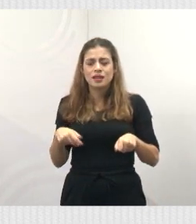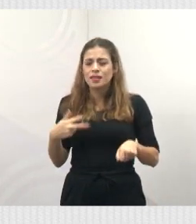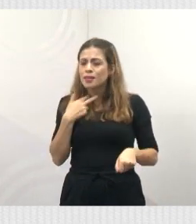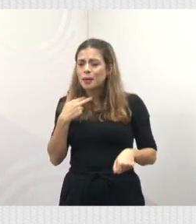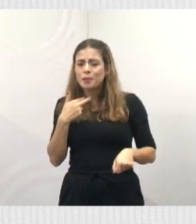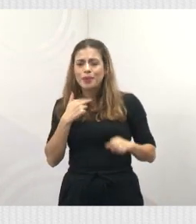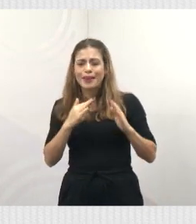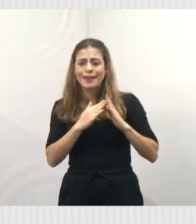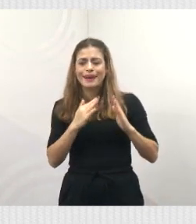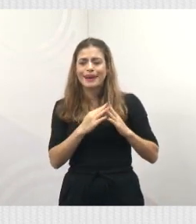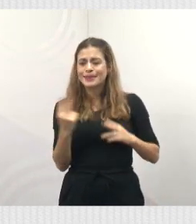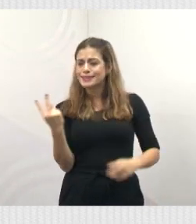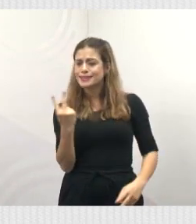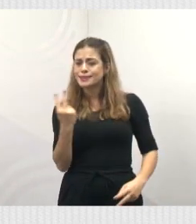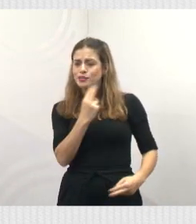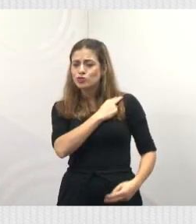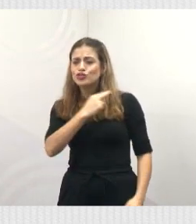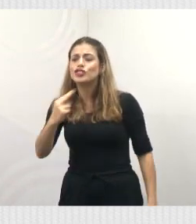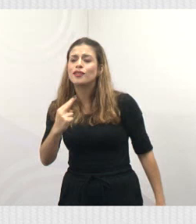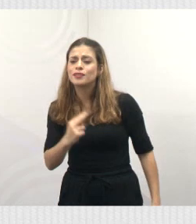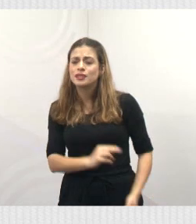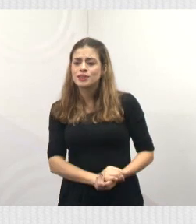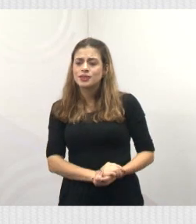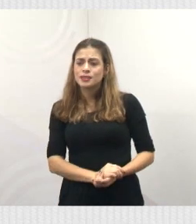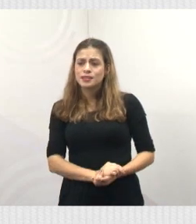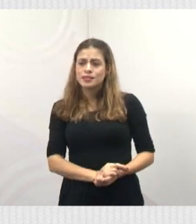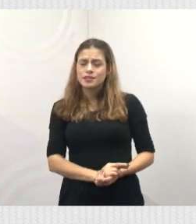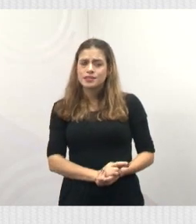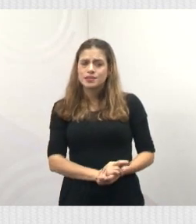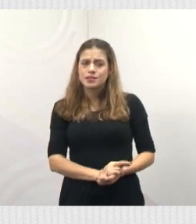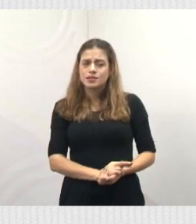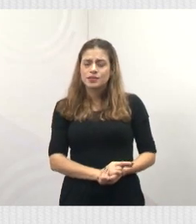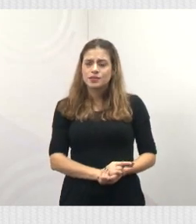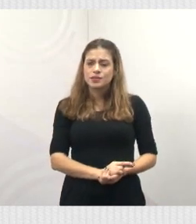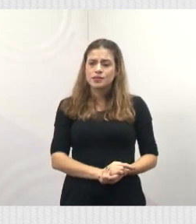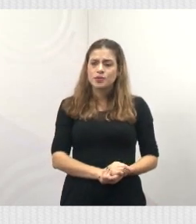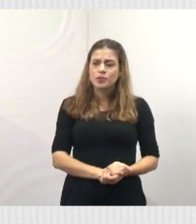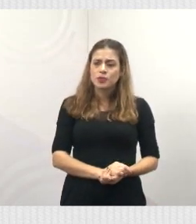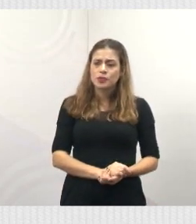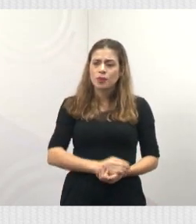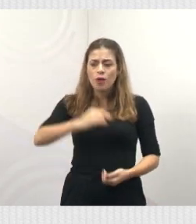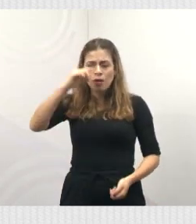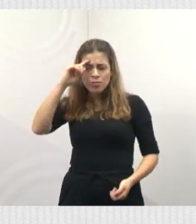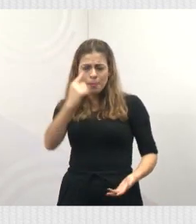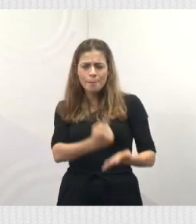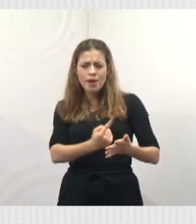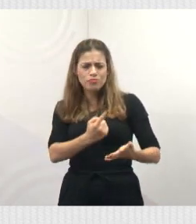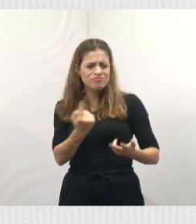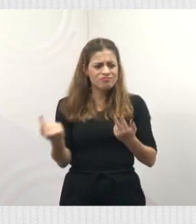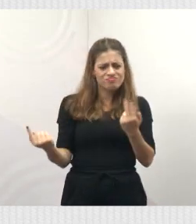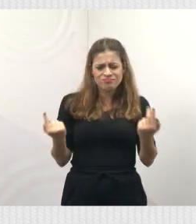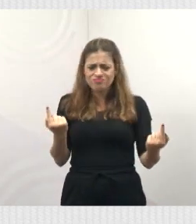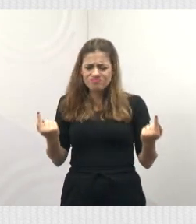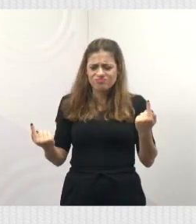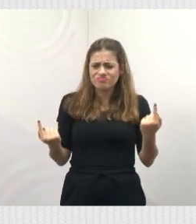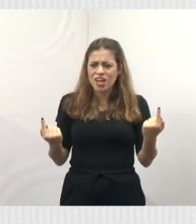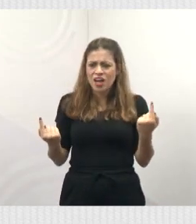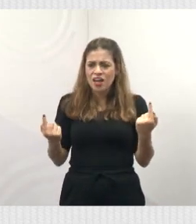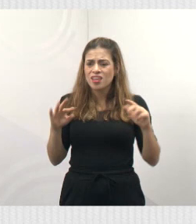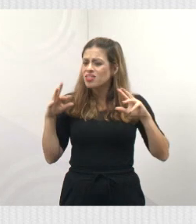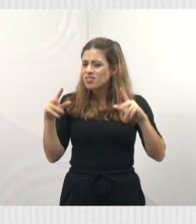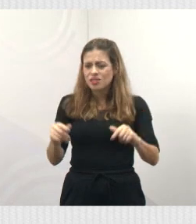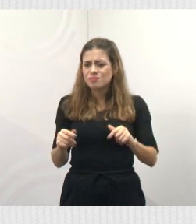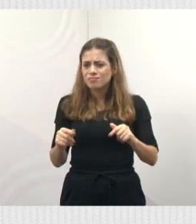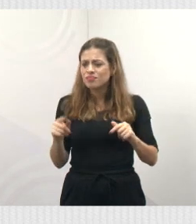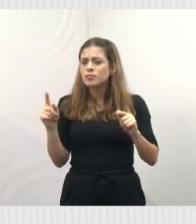chefes. Não é possível algo ter comandos paralelos. Todos no Executivo precisam saber